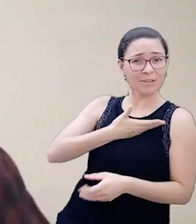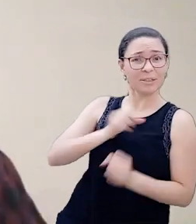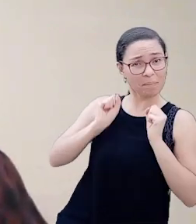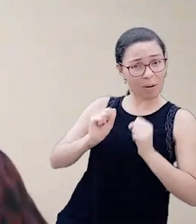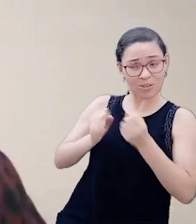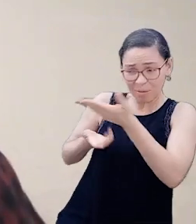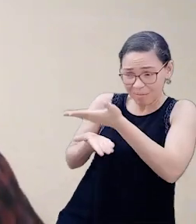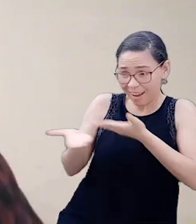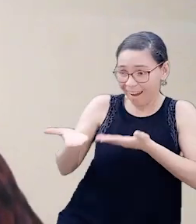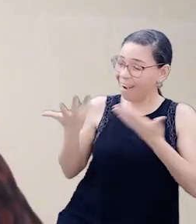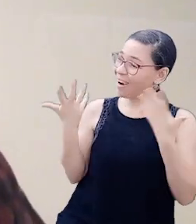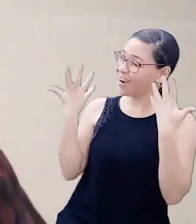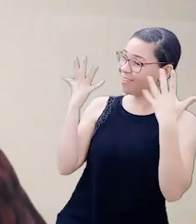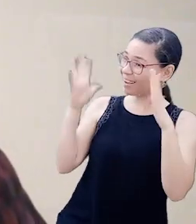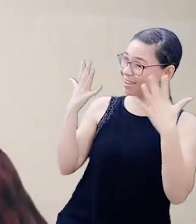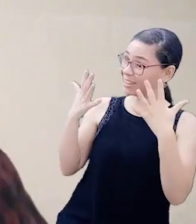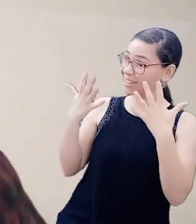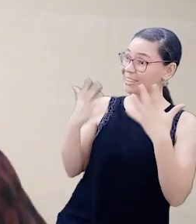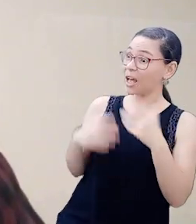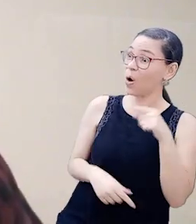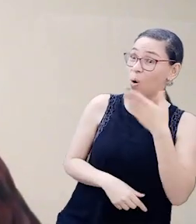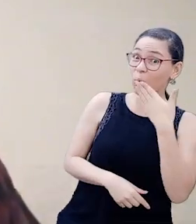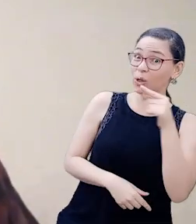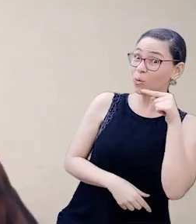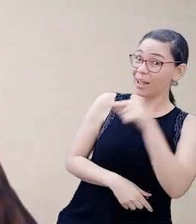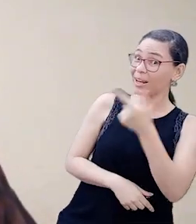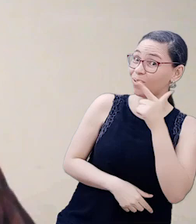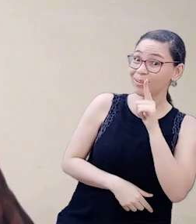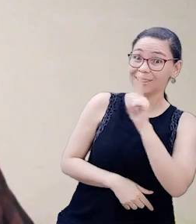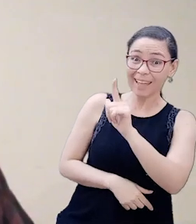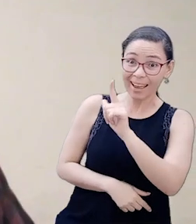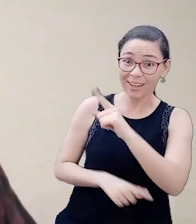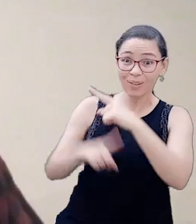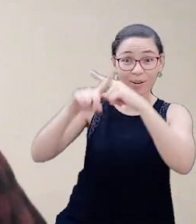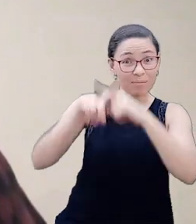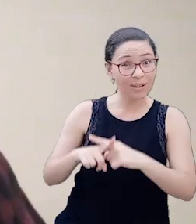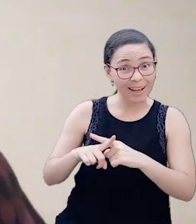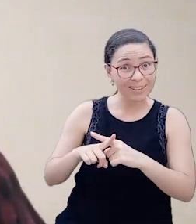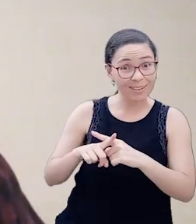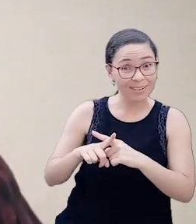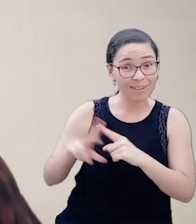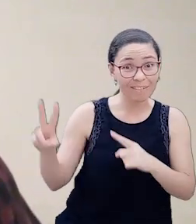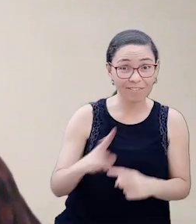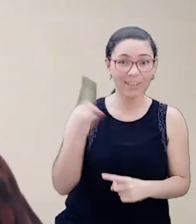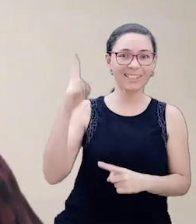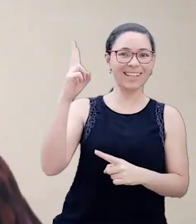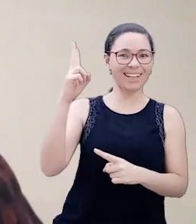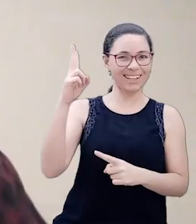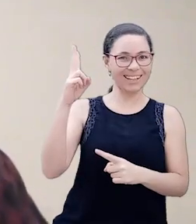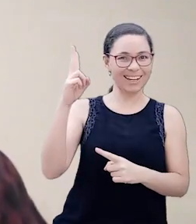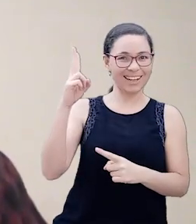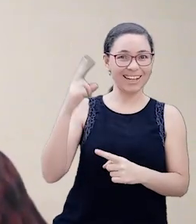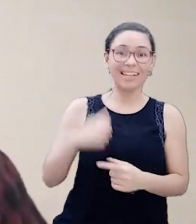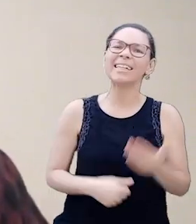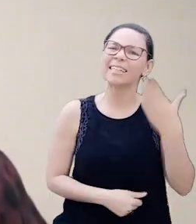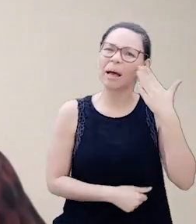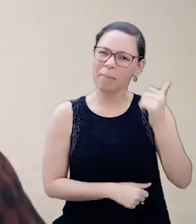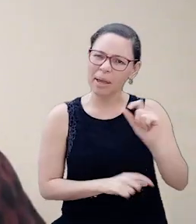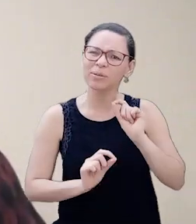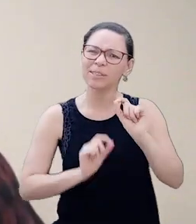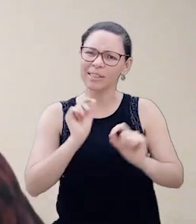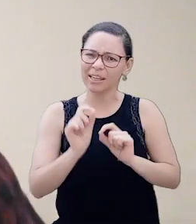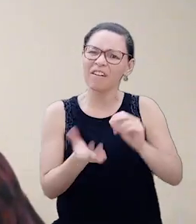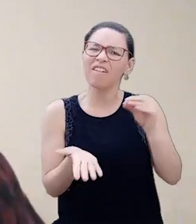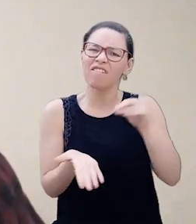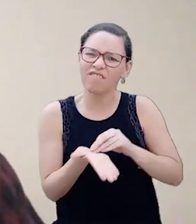comemorar o sucesso do outro e acolhê-lo diante do insucesso. Apesar das realidades socioeconômicas,